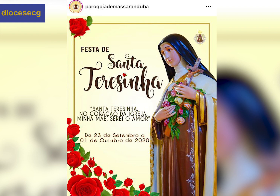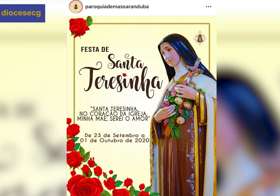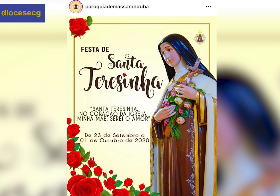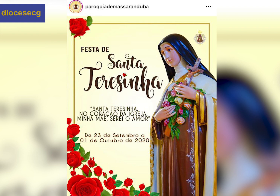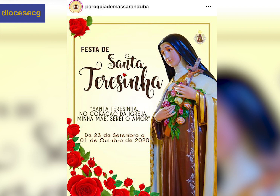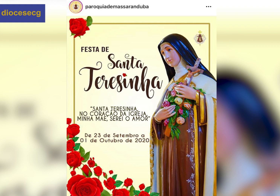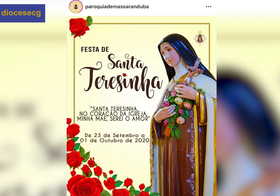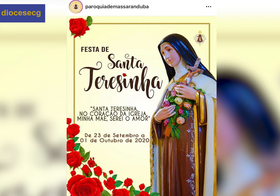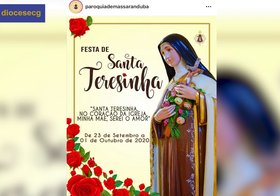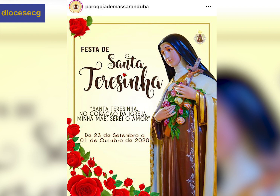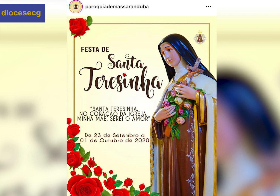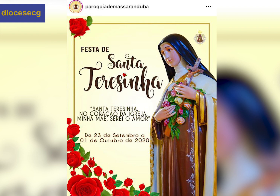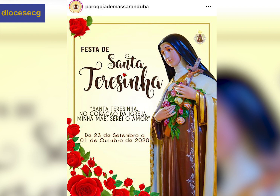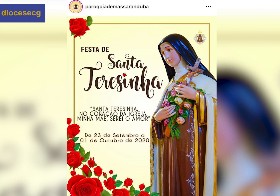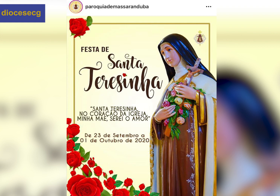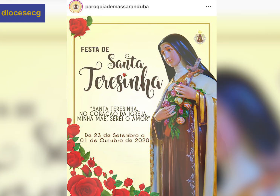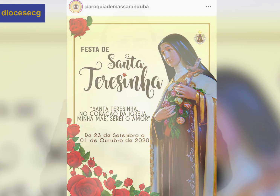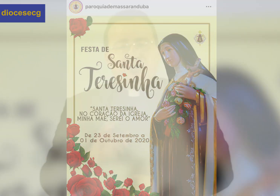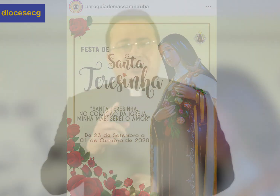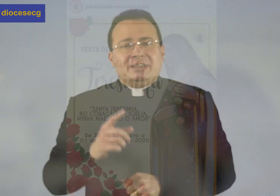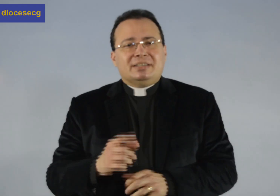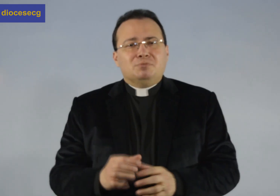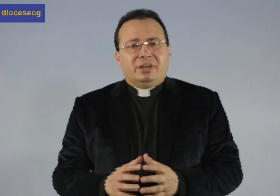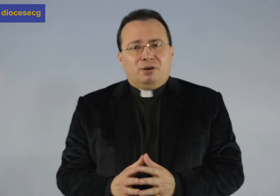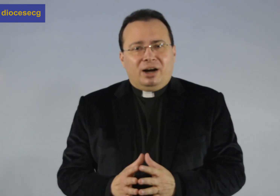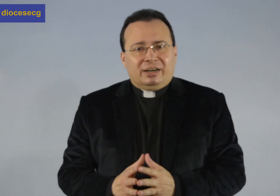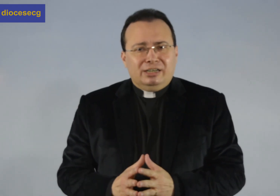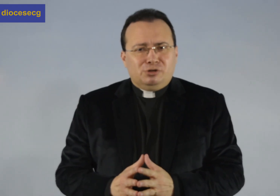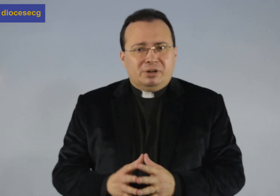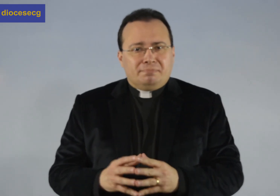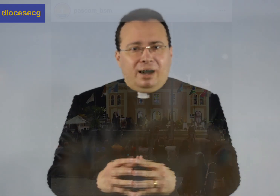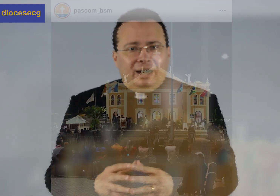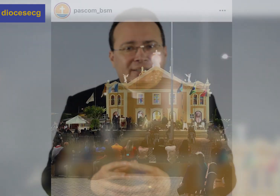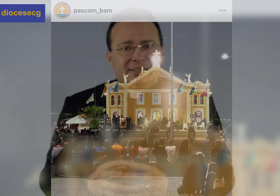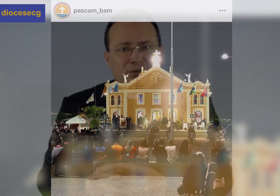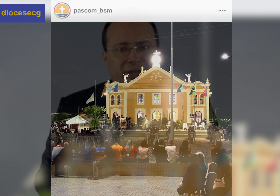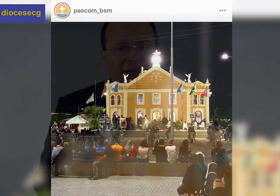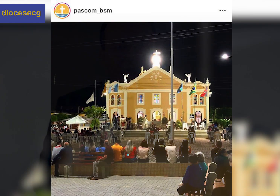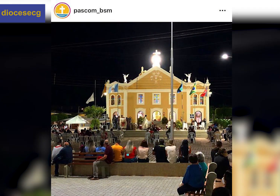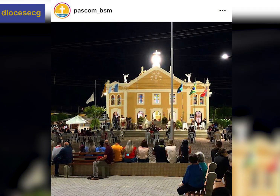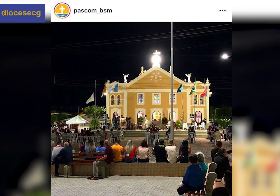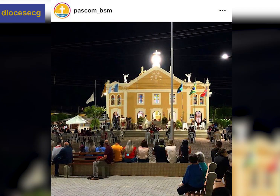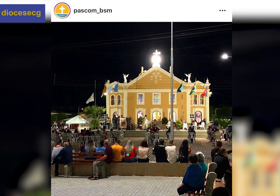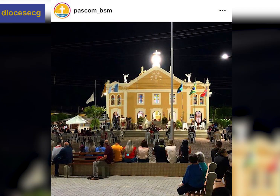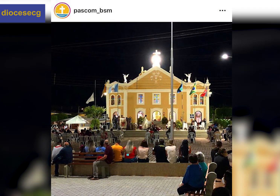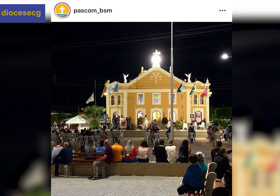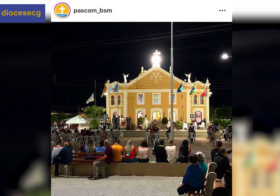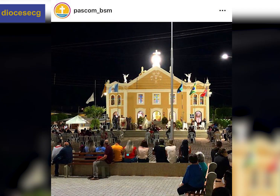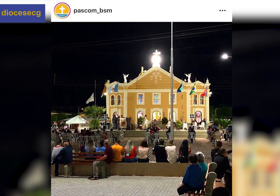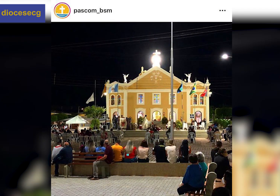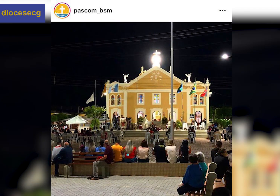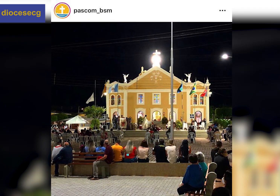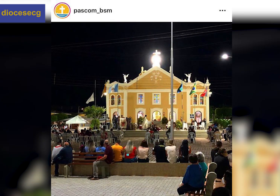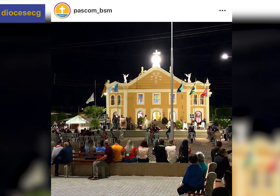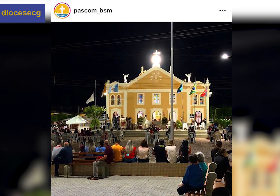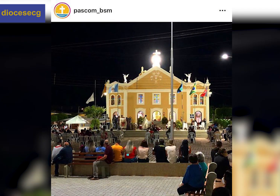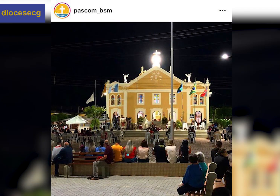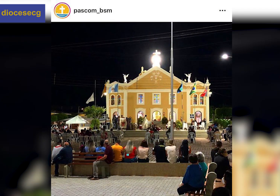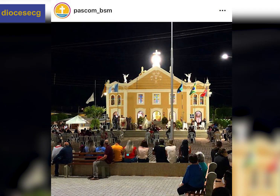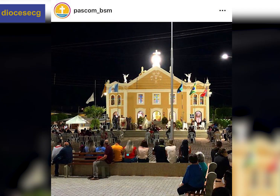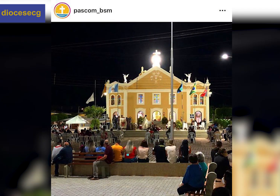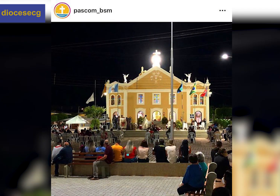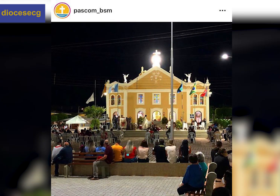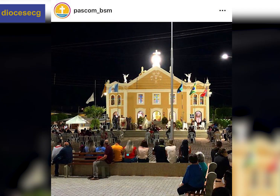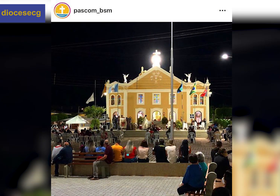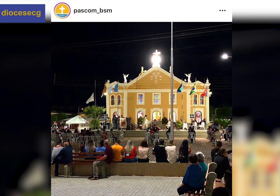outubro a festa de sua padroeira. A paróquia de São Miguel Arcanjo, em Barra de São Miguel, também está celebrando o seu